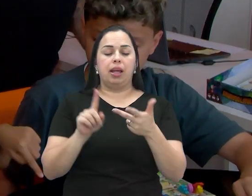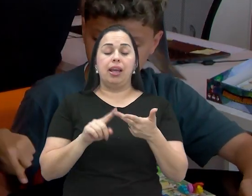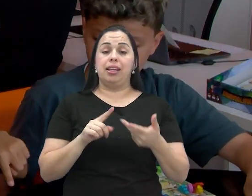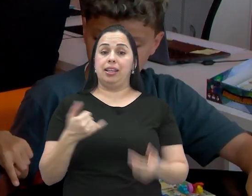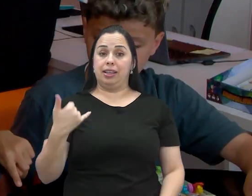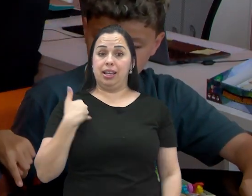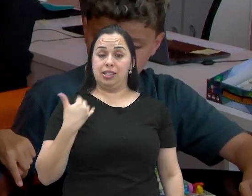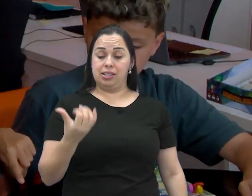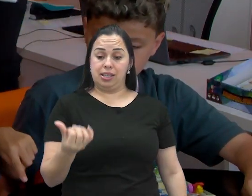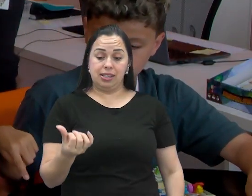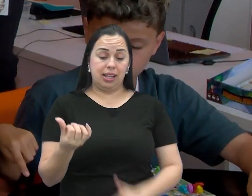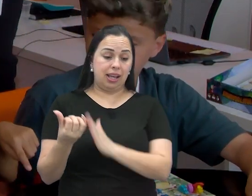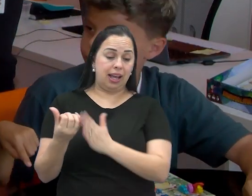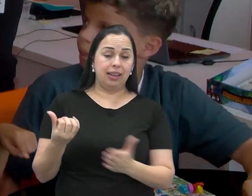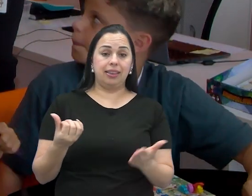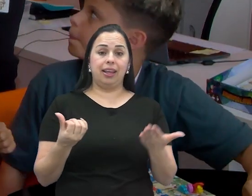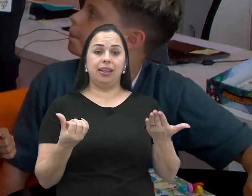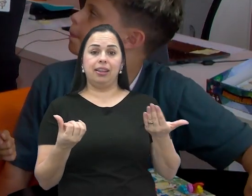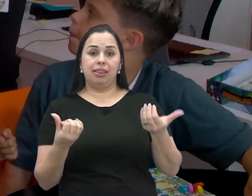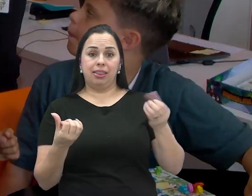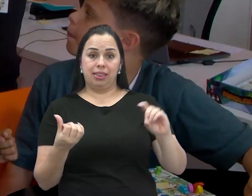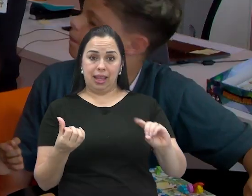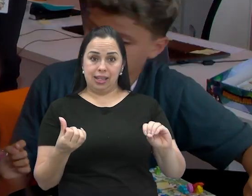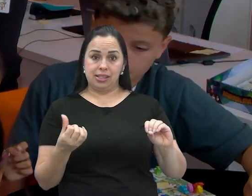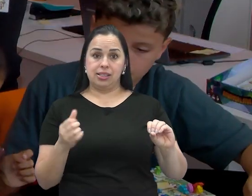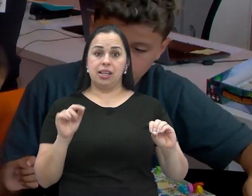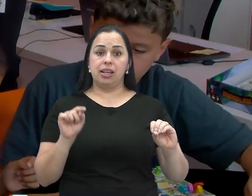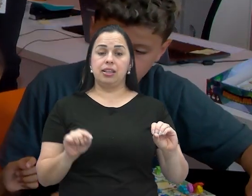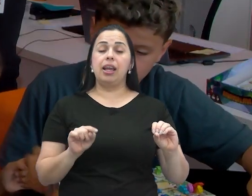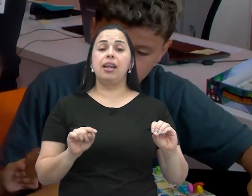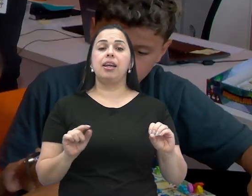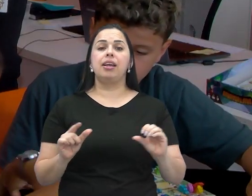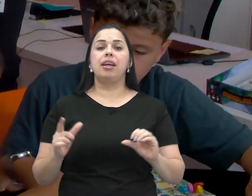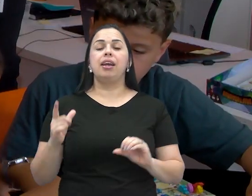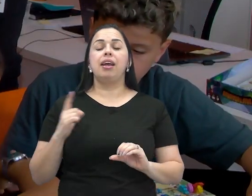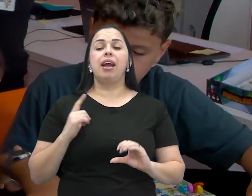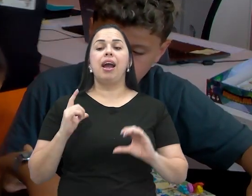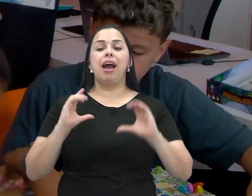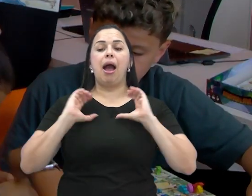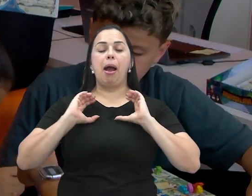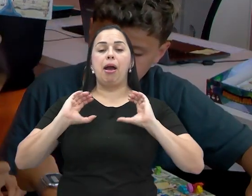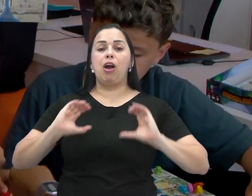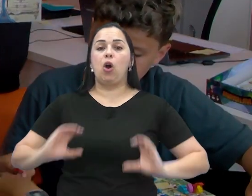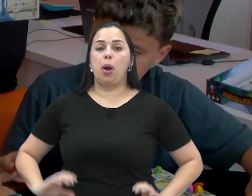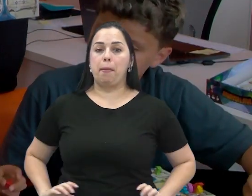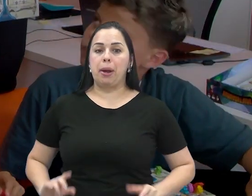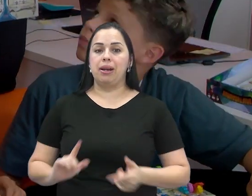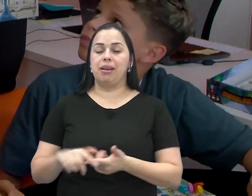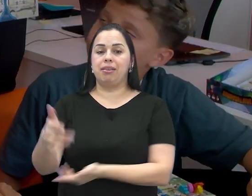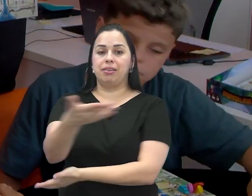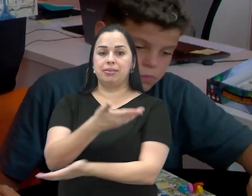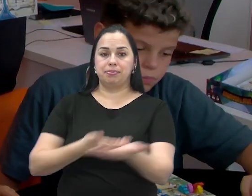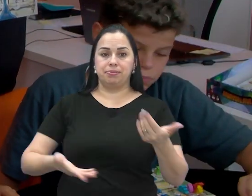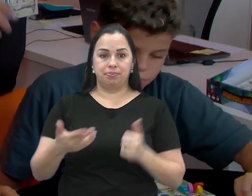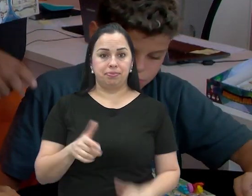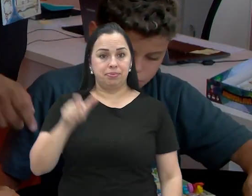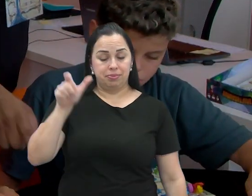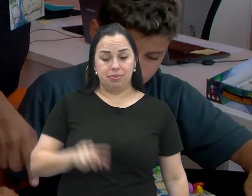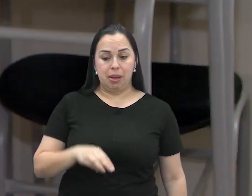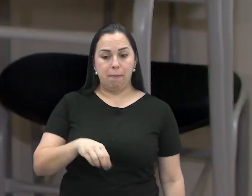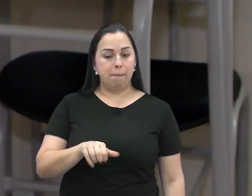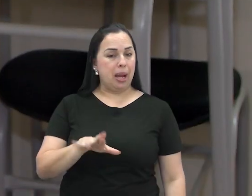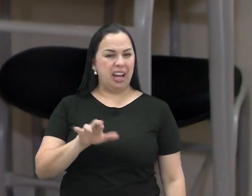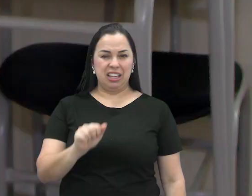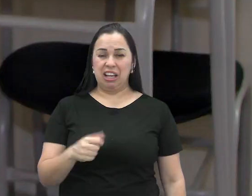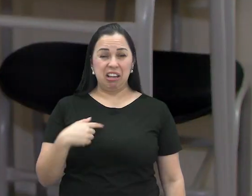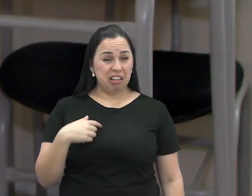escola. Depois dos 6 aos 10 anos, a gente já tem a questão do comprometimento no comportamento e nas relações sociais.